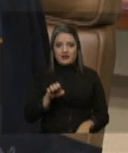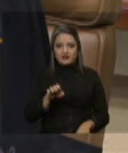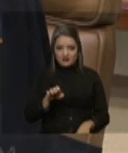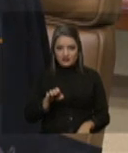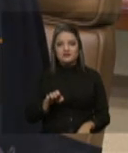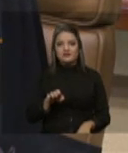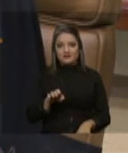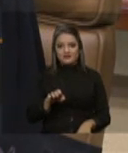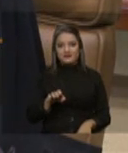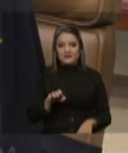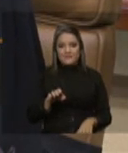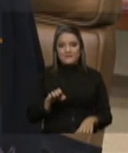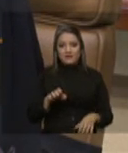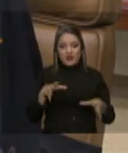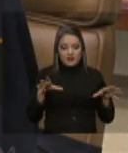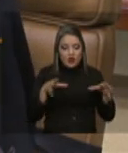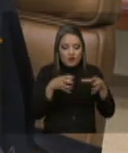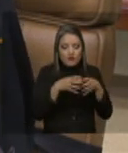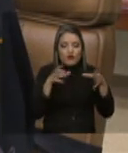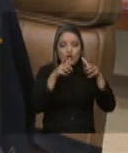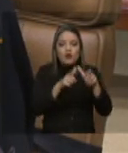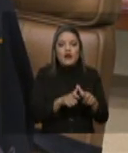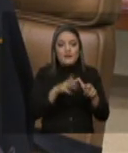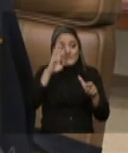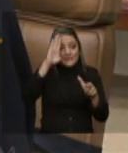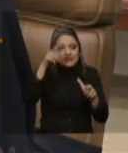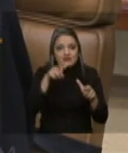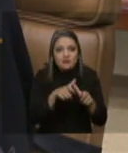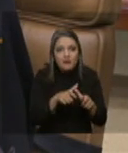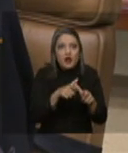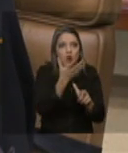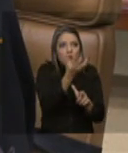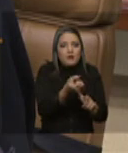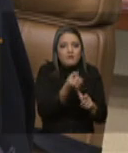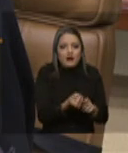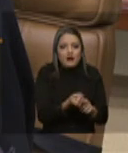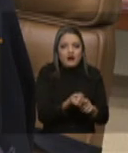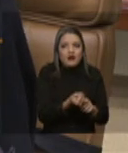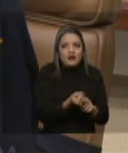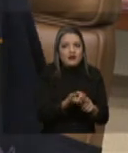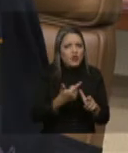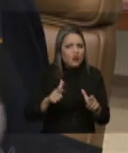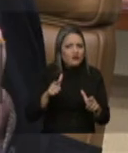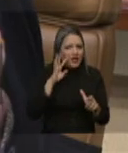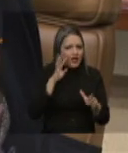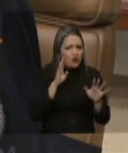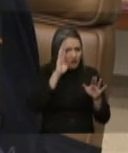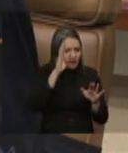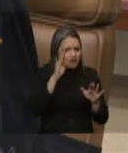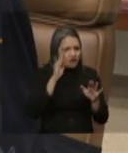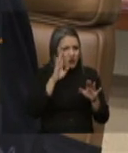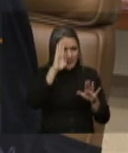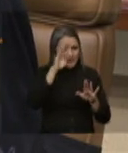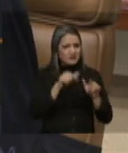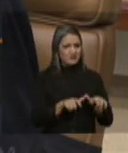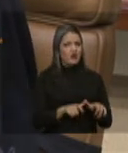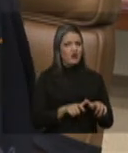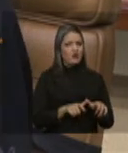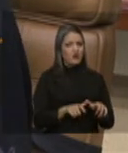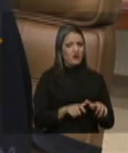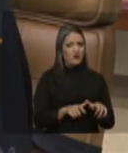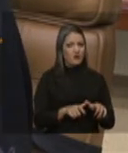onde tem a fé onde se tem o Central não há Ponto Central A não ser na hora de pagar os lucros todo mundo sabe onde está o gabinete